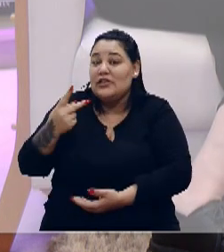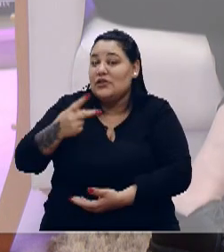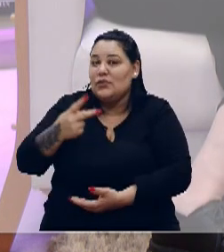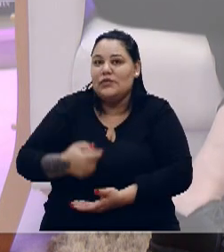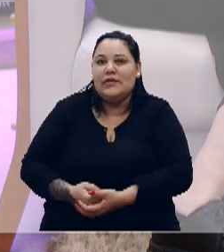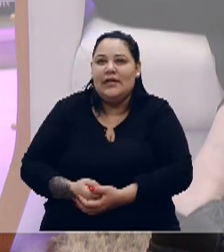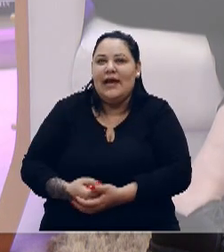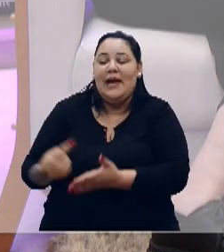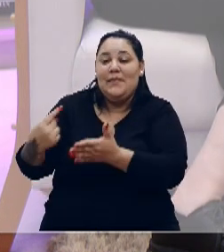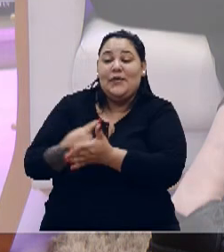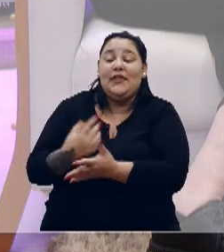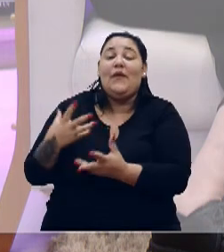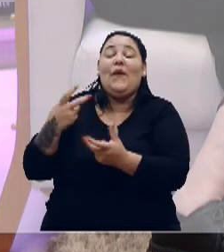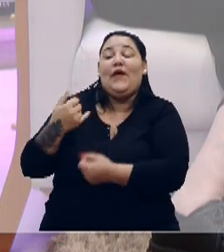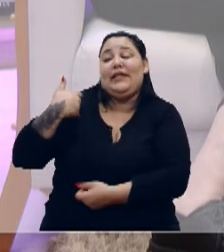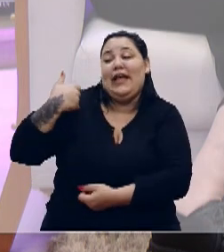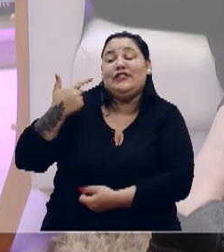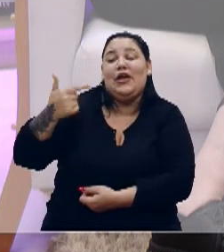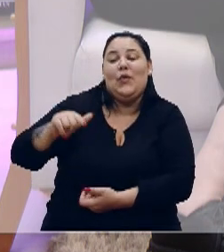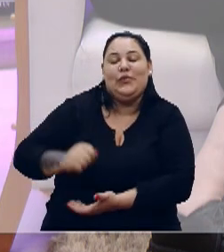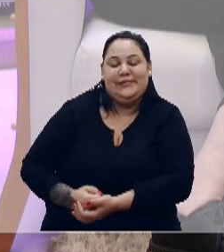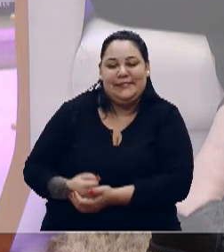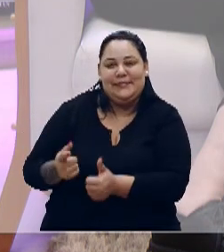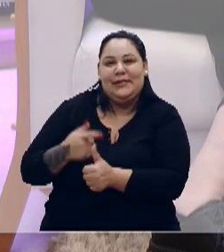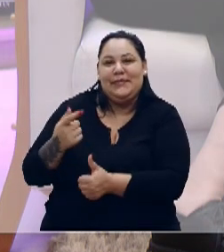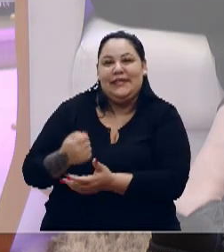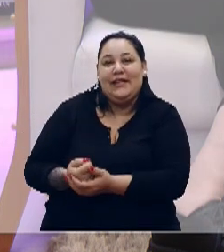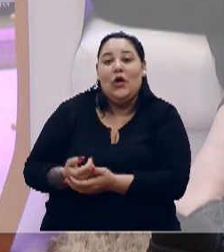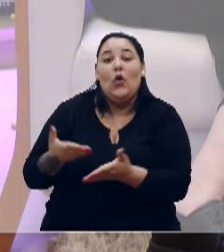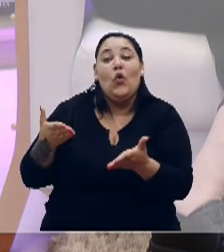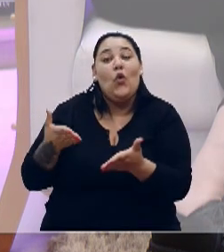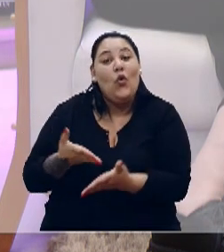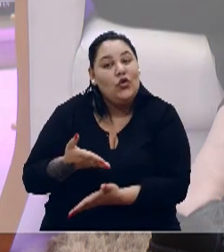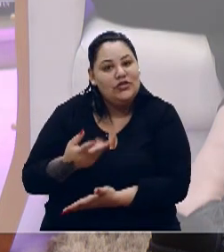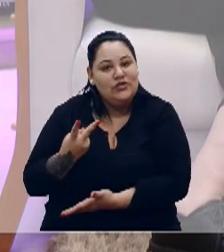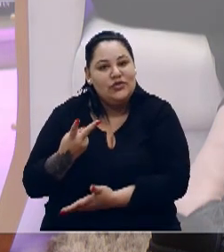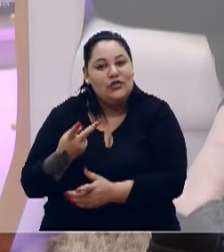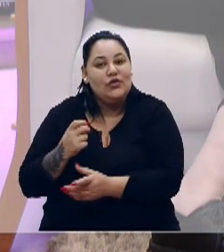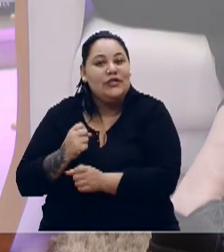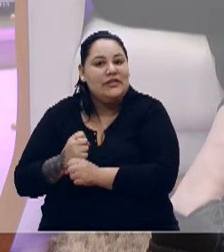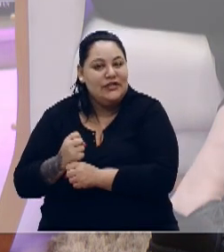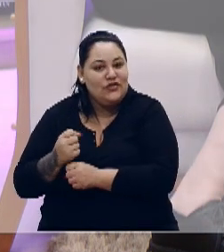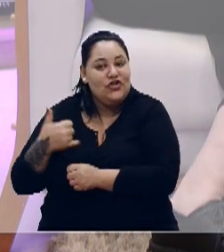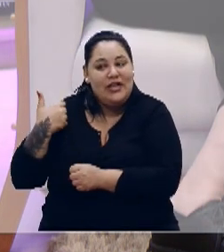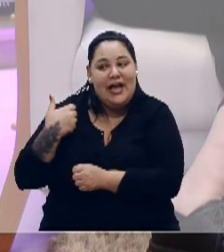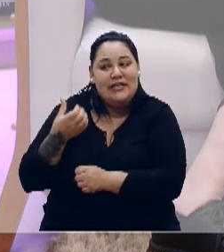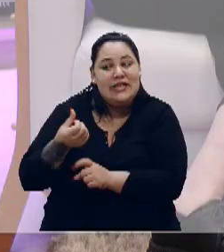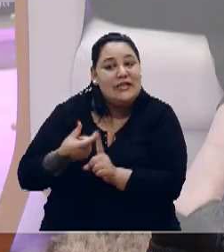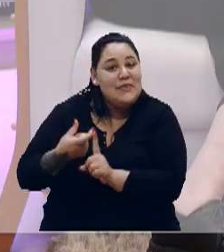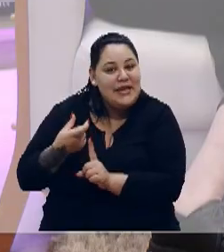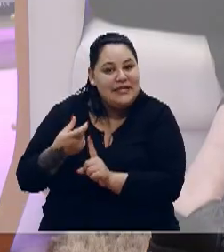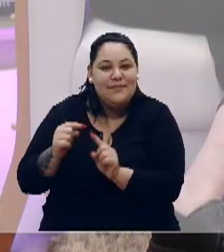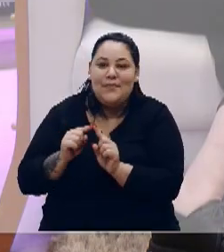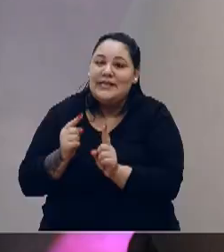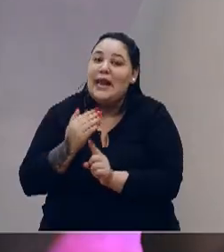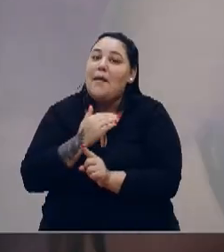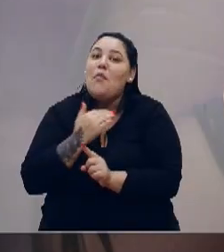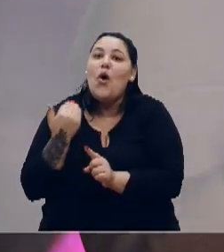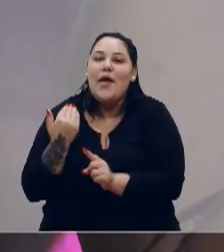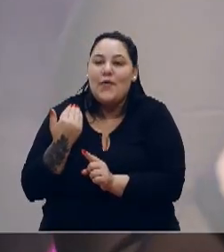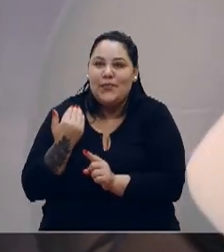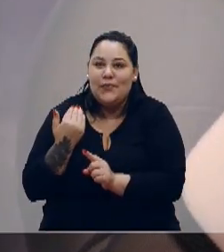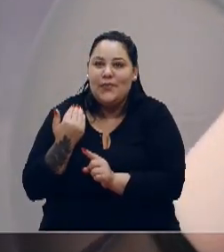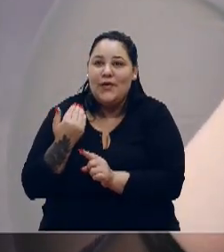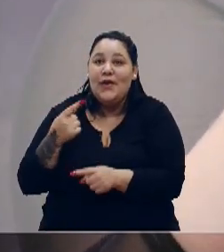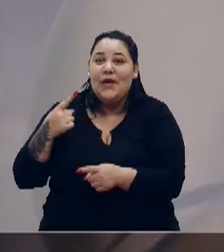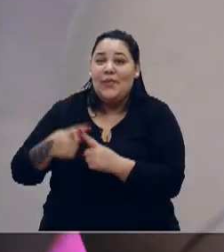tua outra filha? Eu falo, olha, ela teria 2 anos e 6 meses. Mas ela partiu porque era a missão dela. E aí eu lido, e é muito engraçado, porque